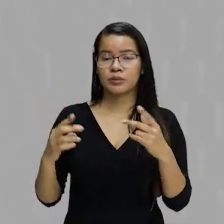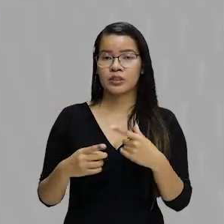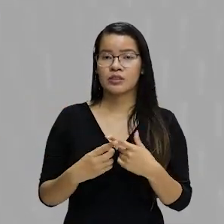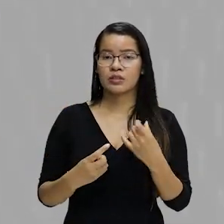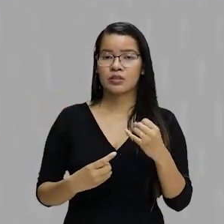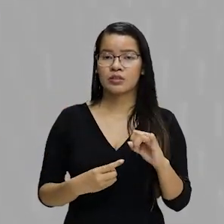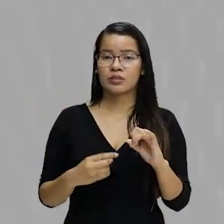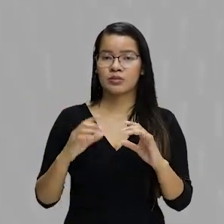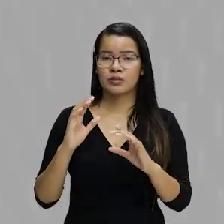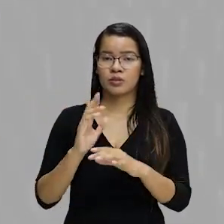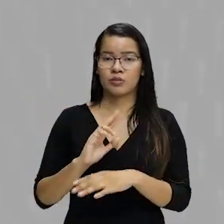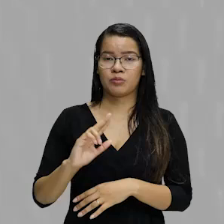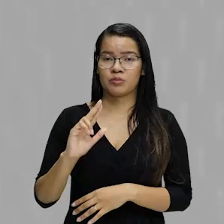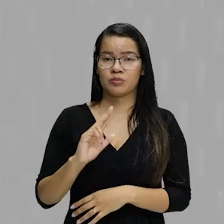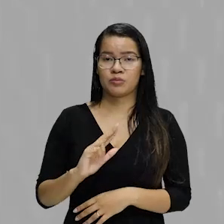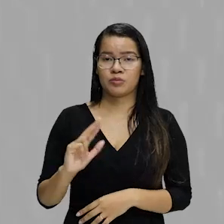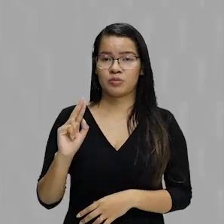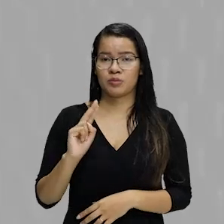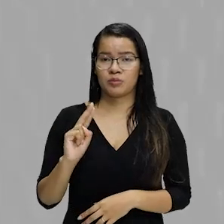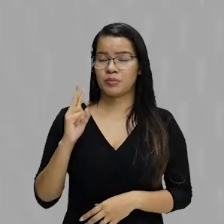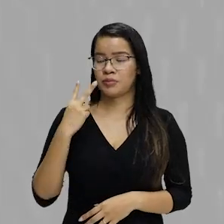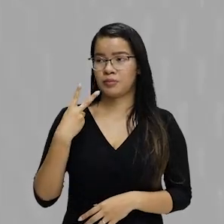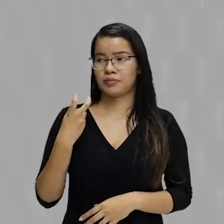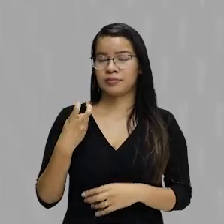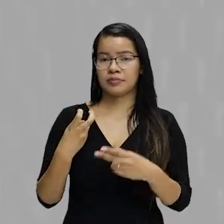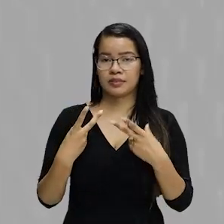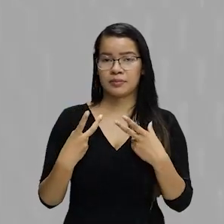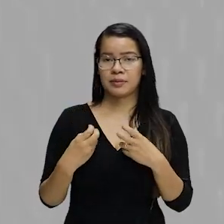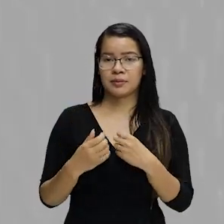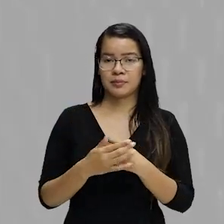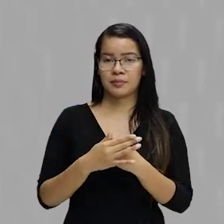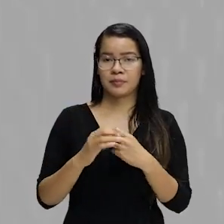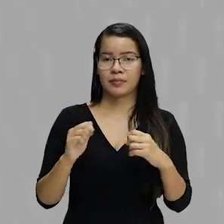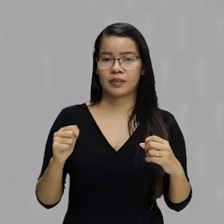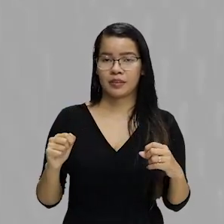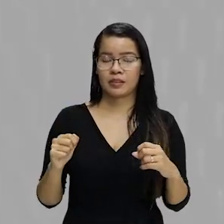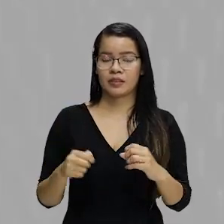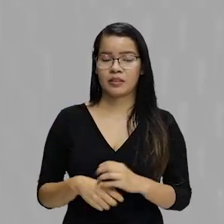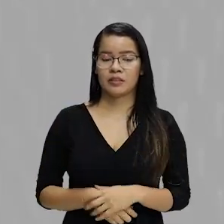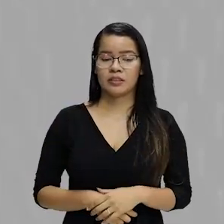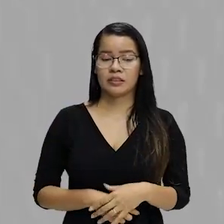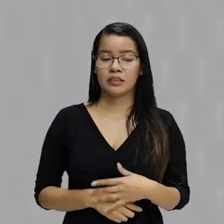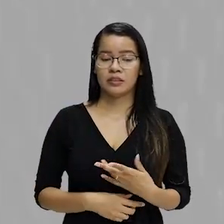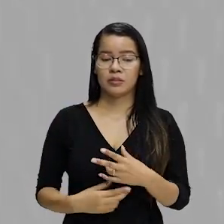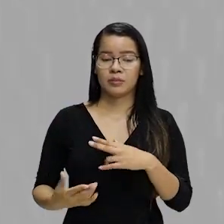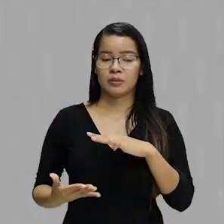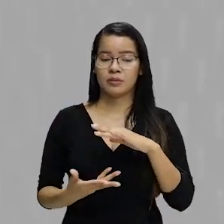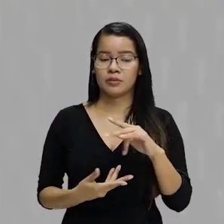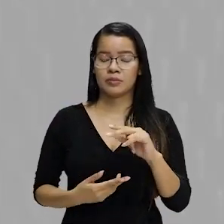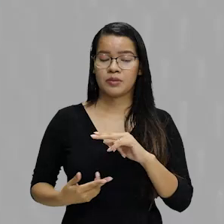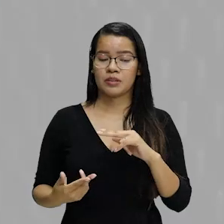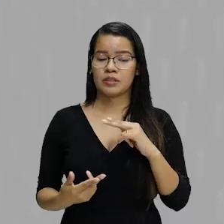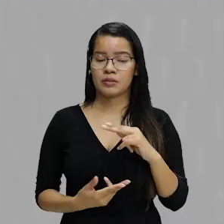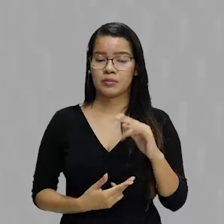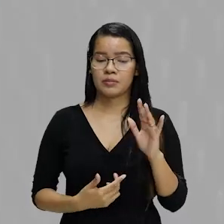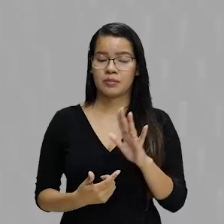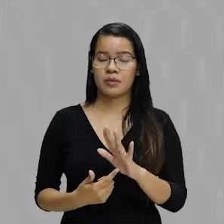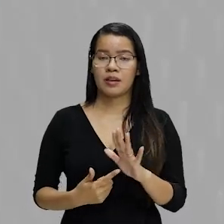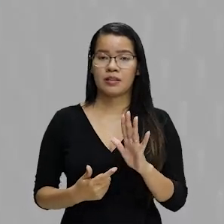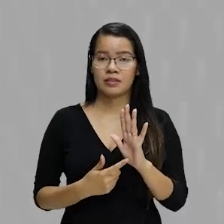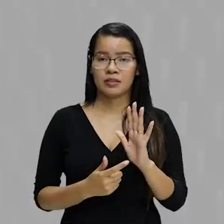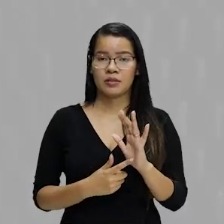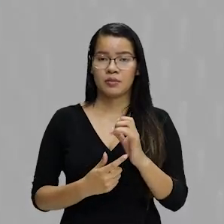observar com um instrumento, é diferente. B. Os planetas pareciam maiores que as estrelas.